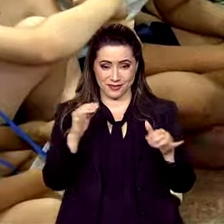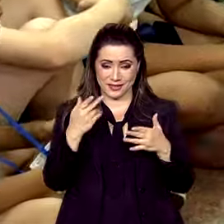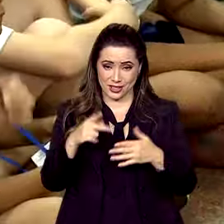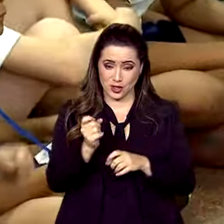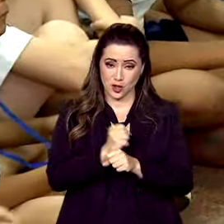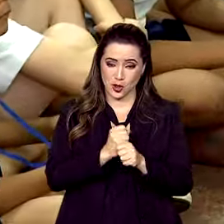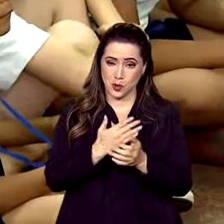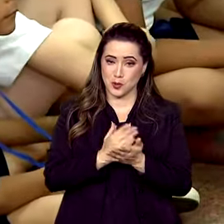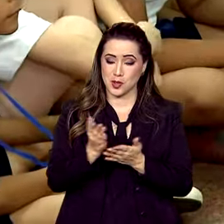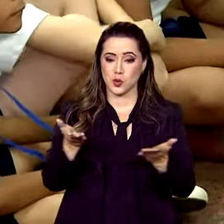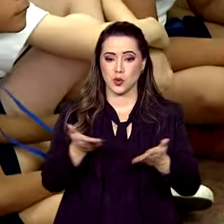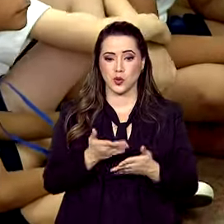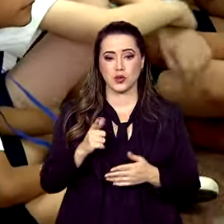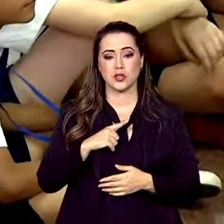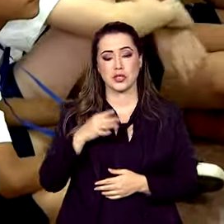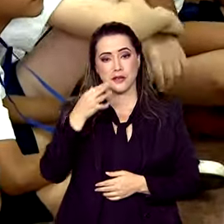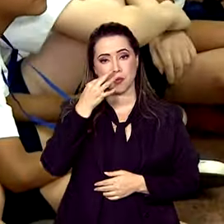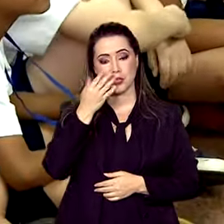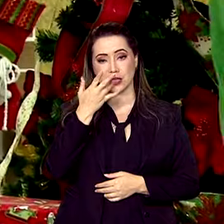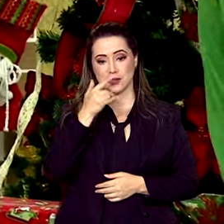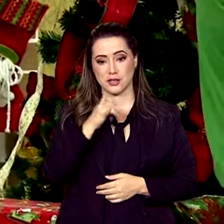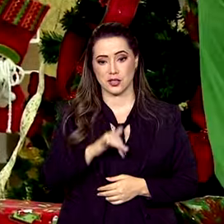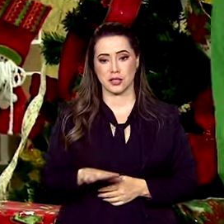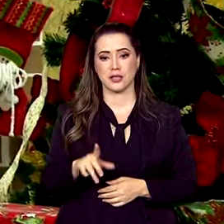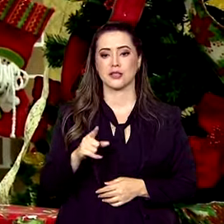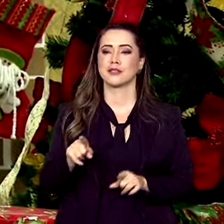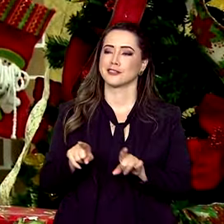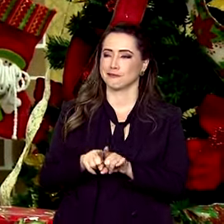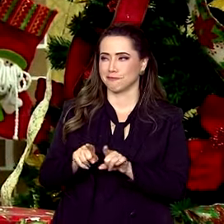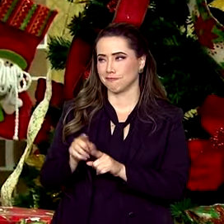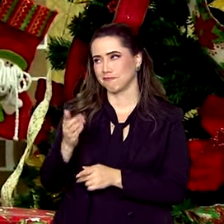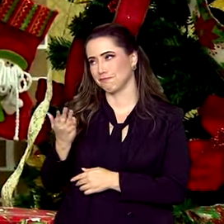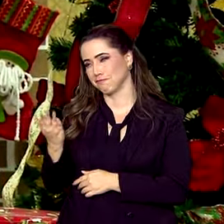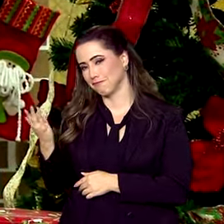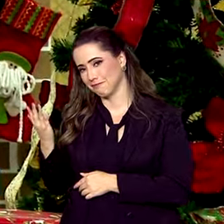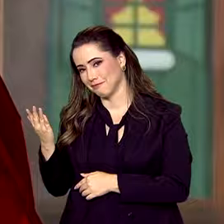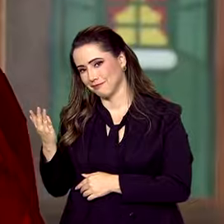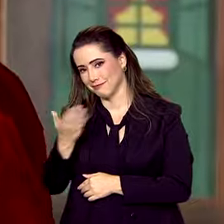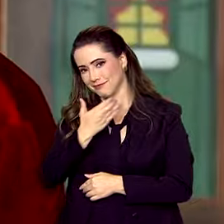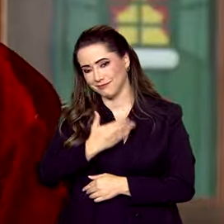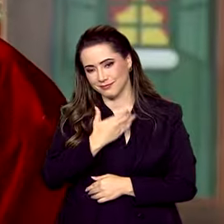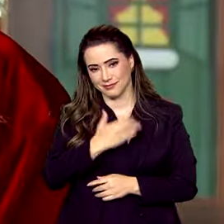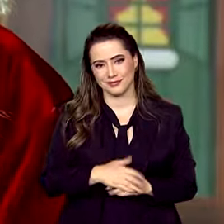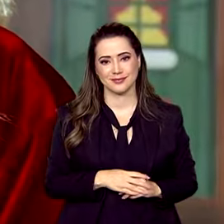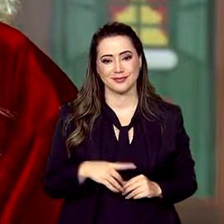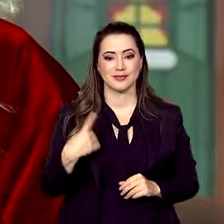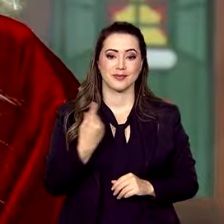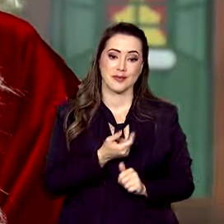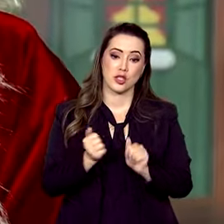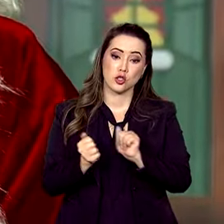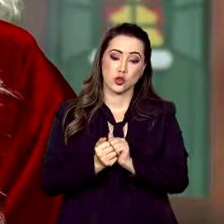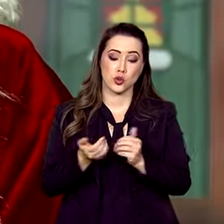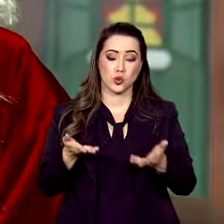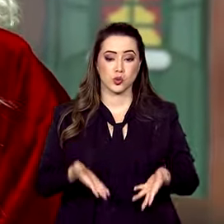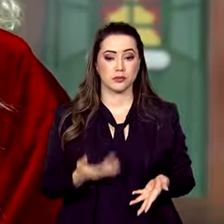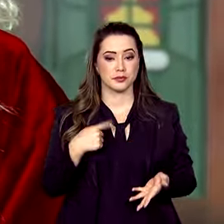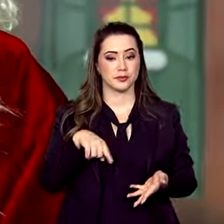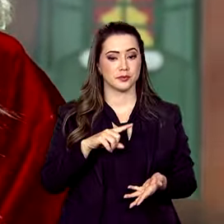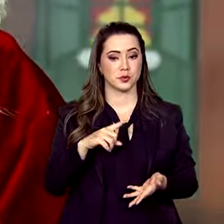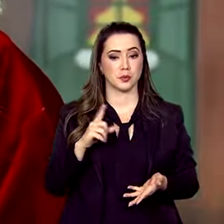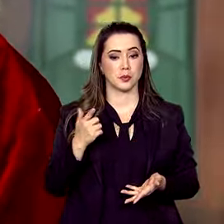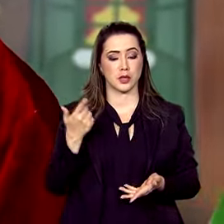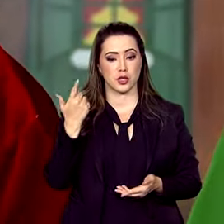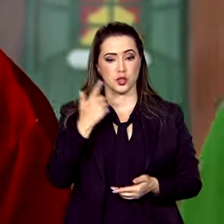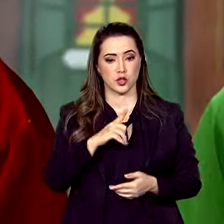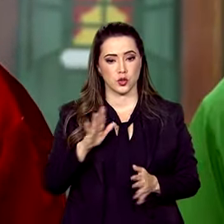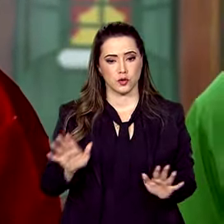hoje e contou com a presença de crianças e, claro, do Papai Noel. A gente está aqui para